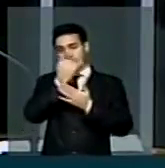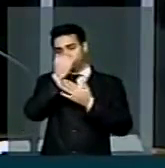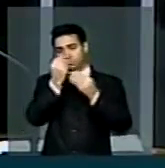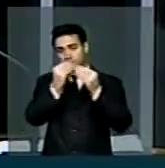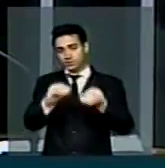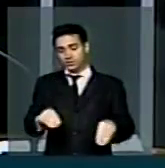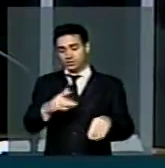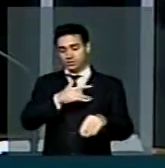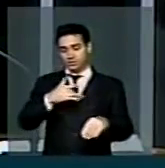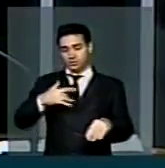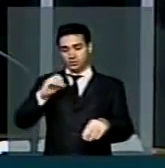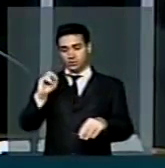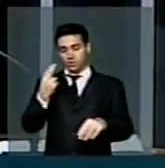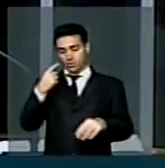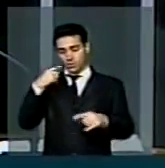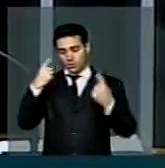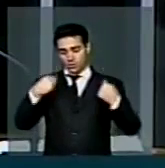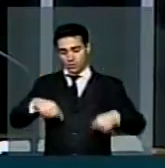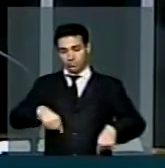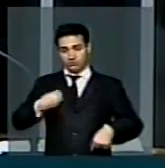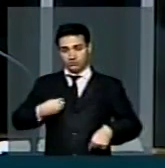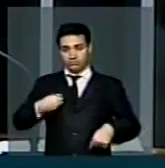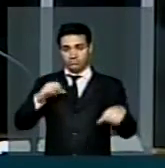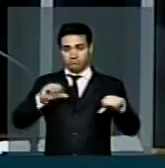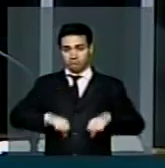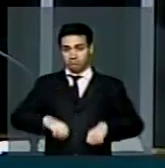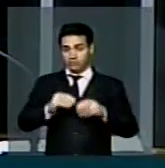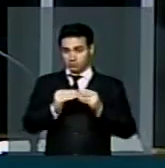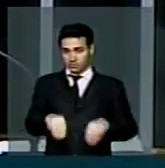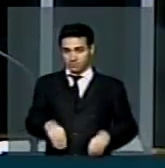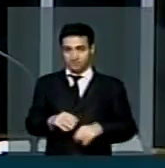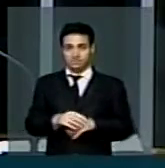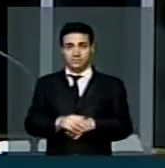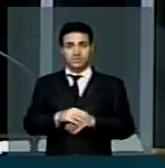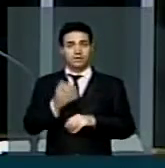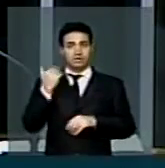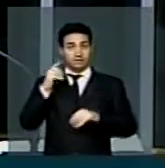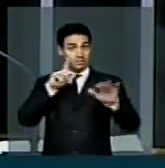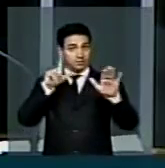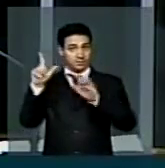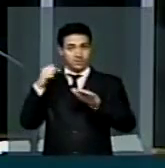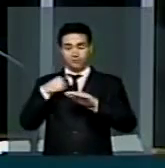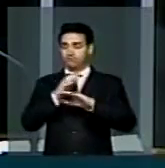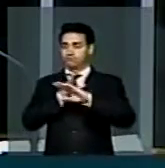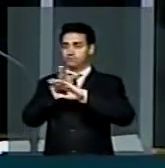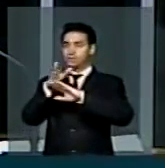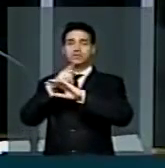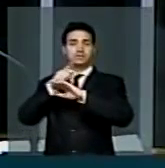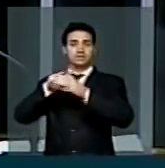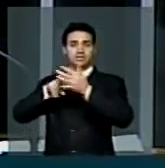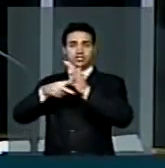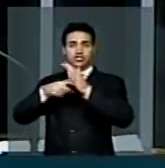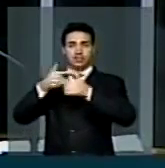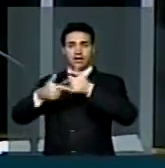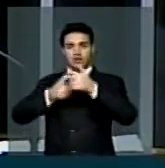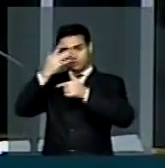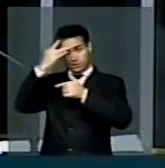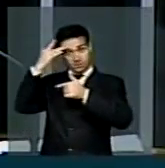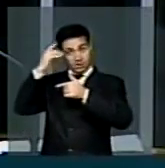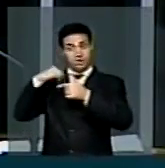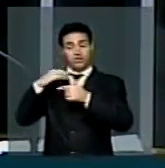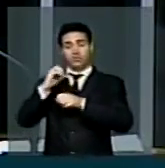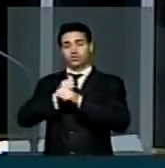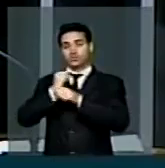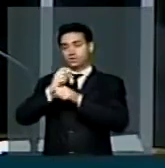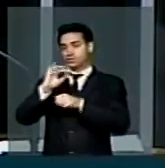saúde ou a integridade física. A semana passada tive no Sindicato dos Trabalhadores da Construção Civil do meu estado,